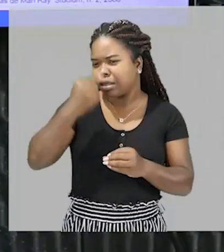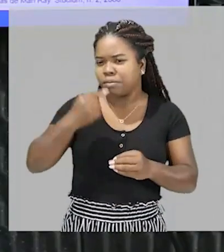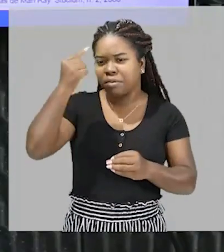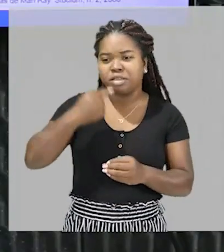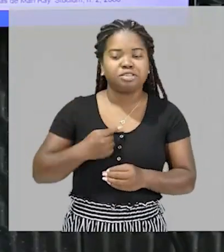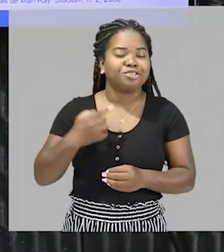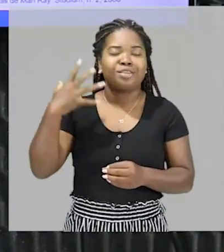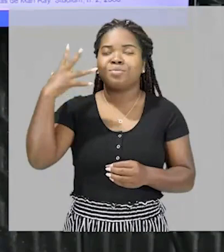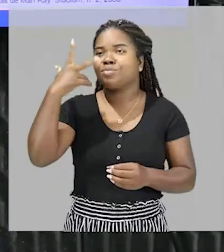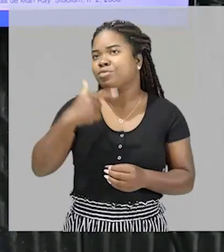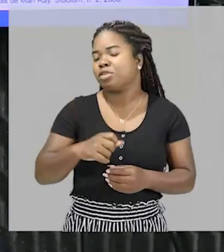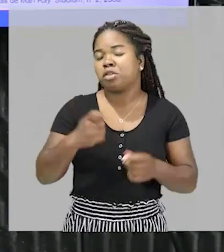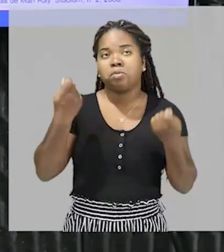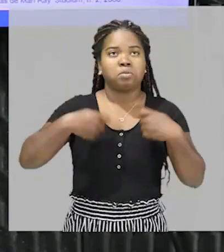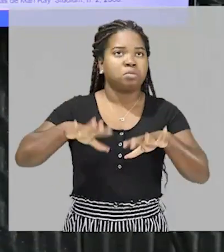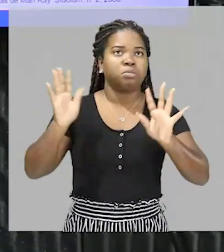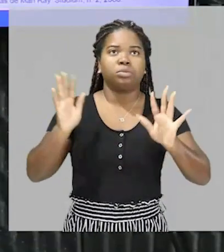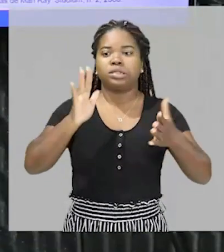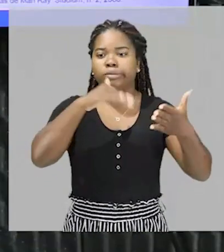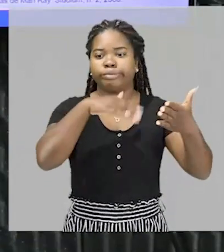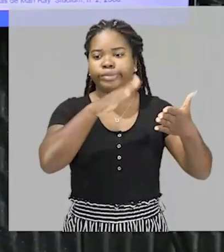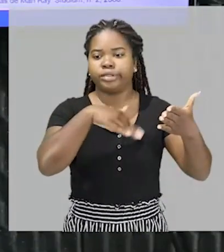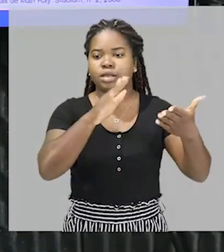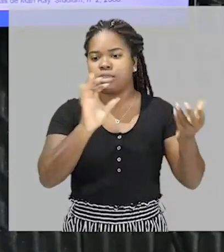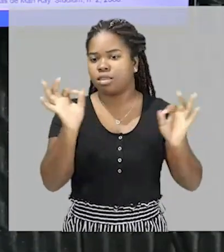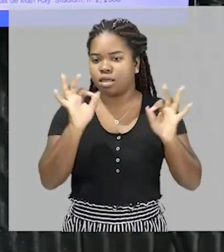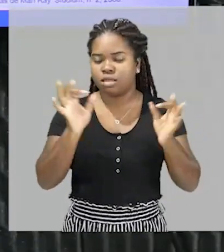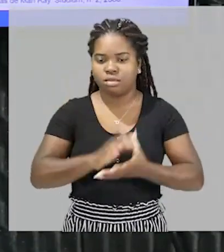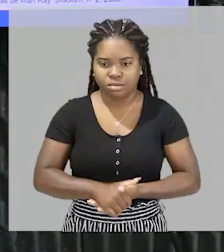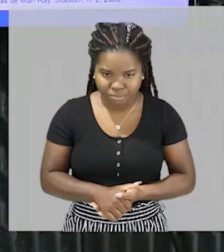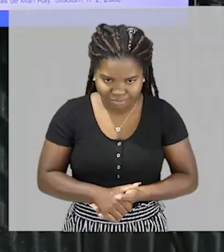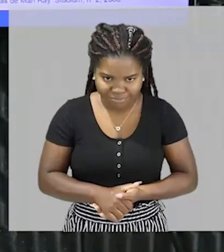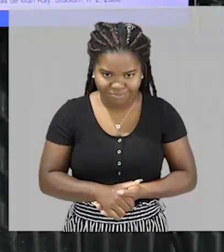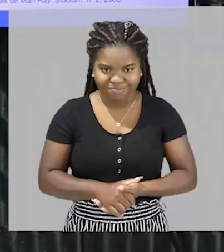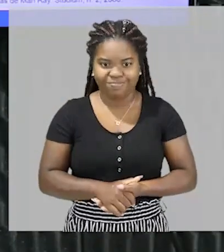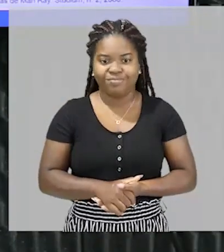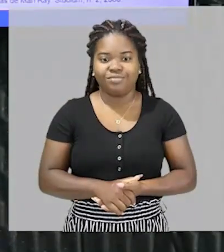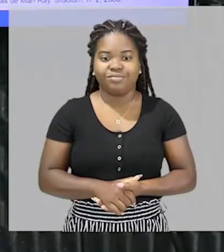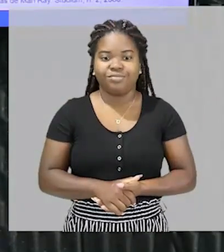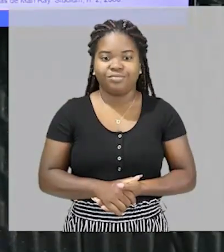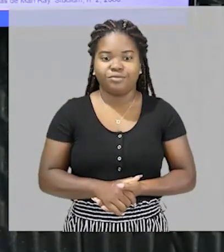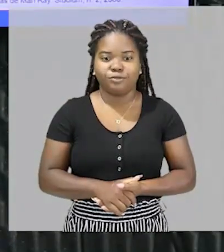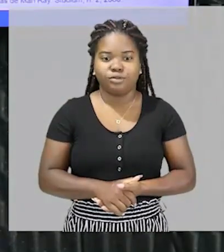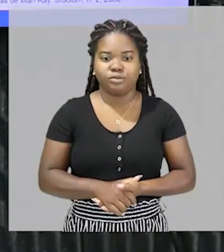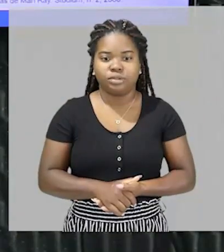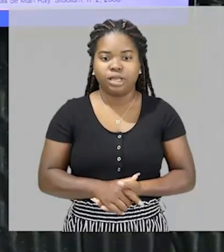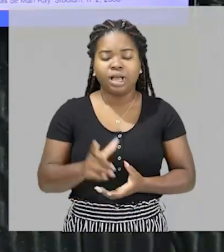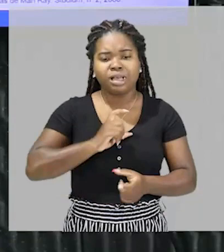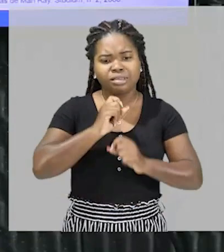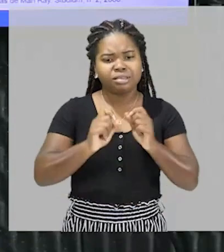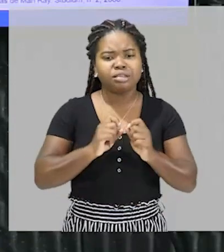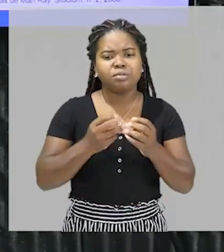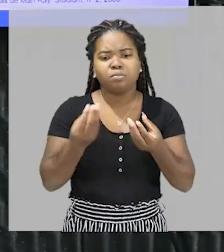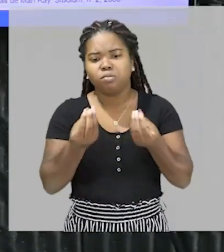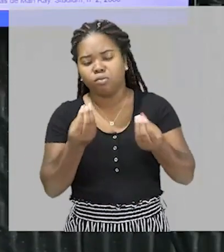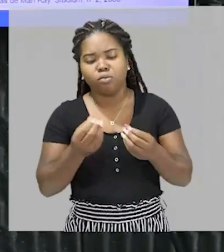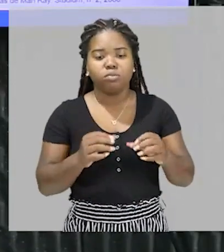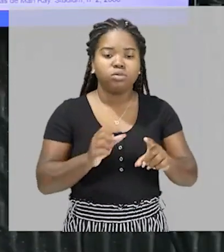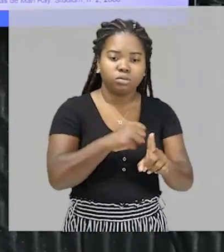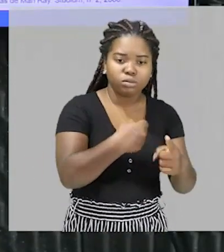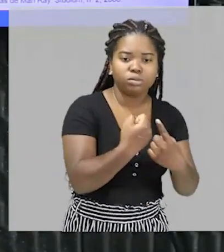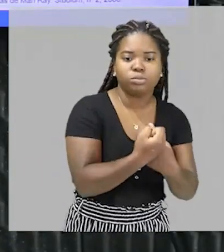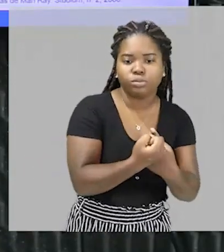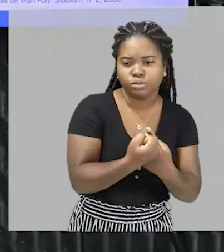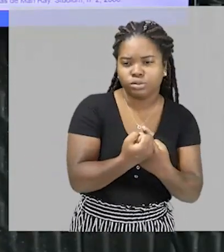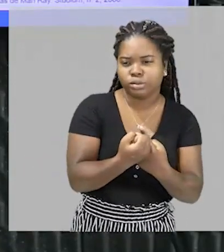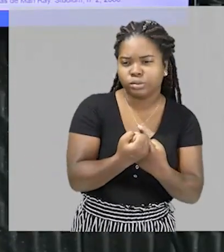bonita que eu não precisei pintar a imagem digitalmente. Isso é o aspecto formal. Mas e o aspecto social disso? Bom,